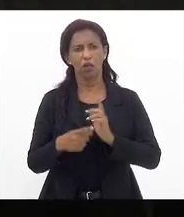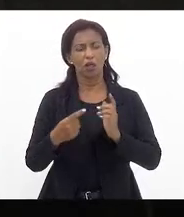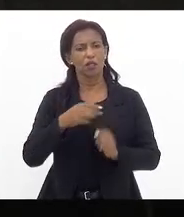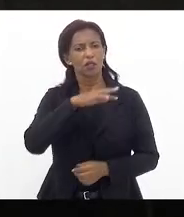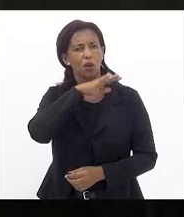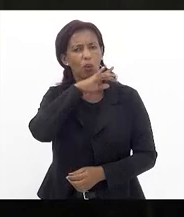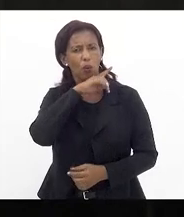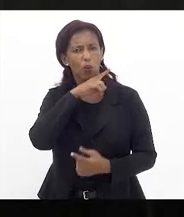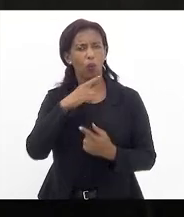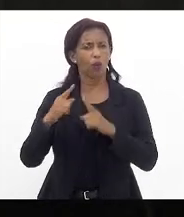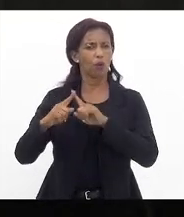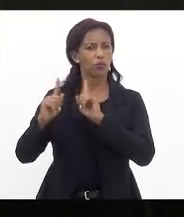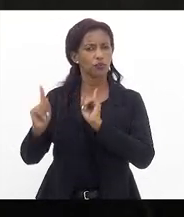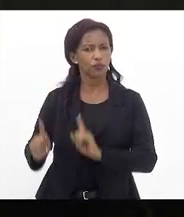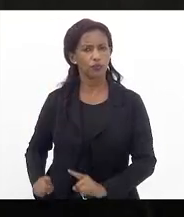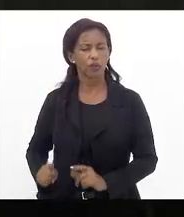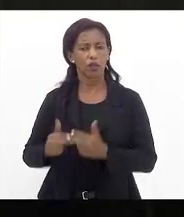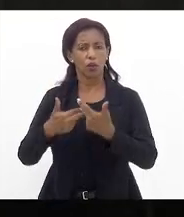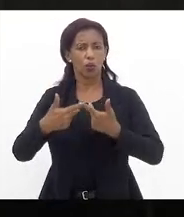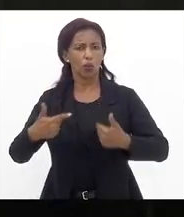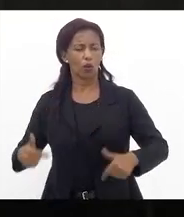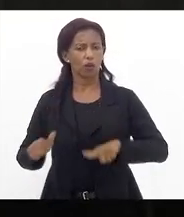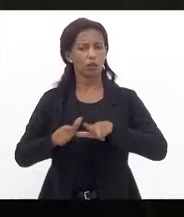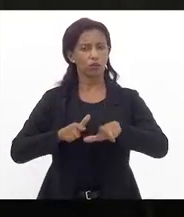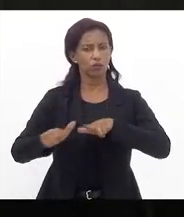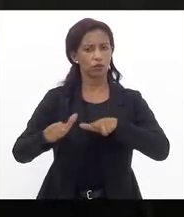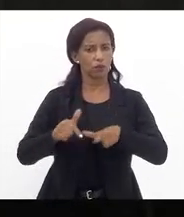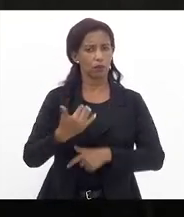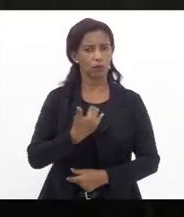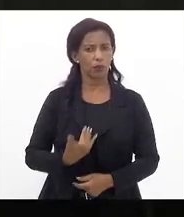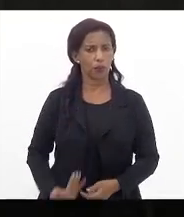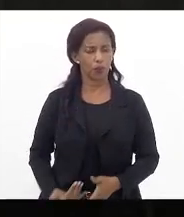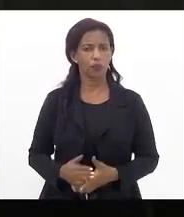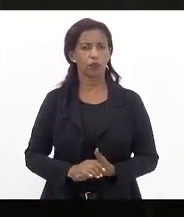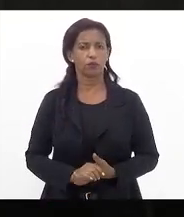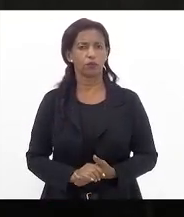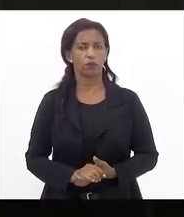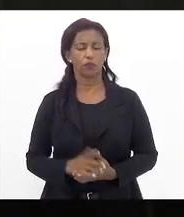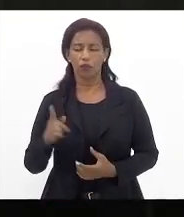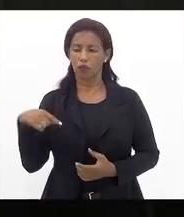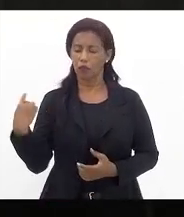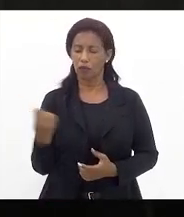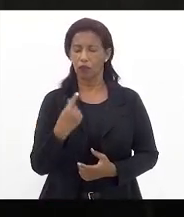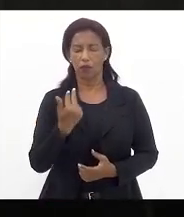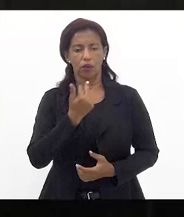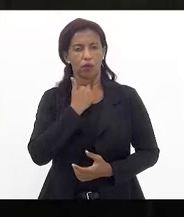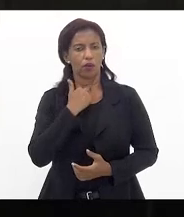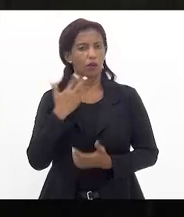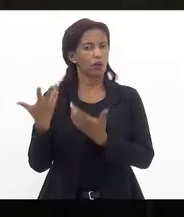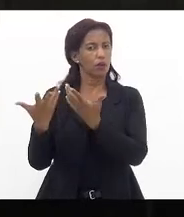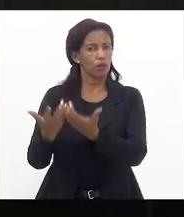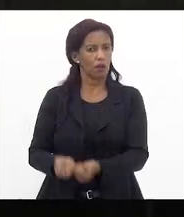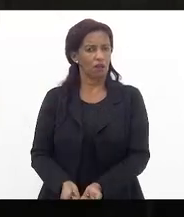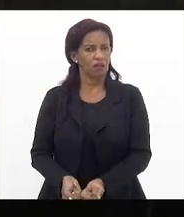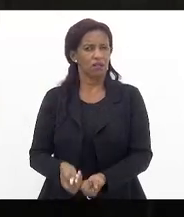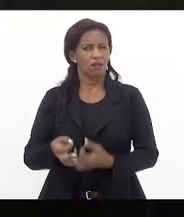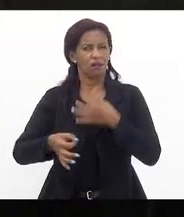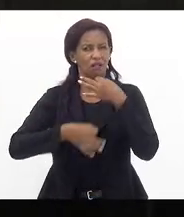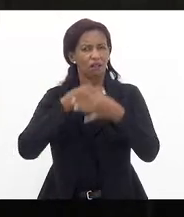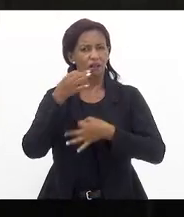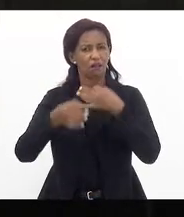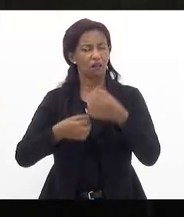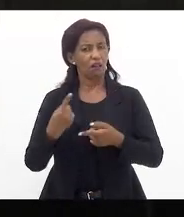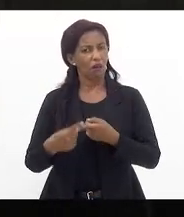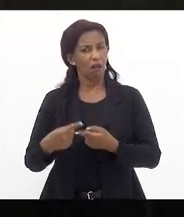servidores e à continuidade e à qualidade do serviço público, nós não podemos aceitar esse argumento, porque